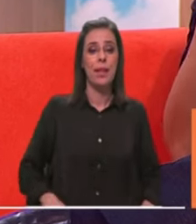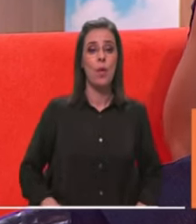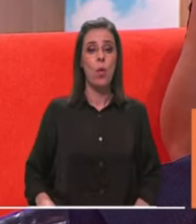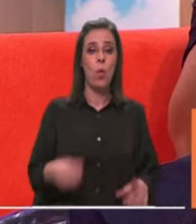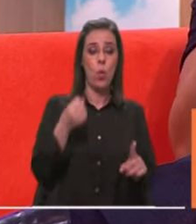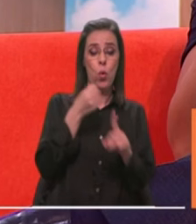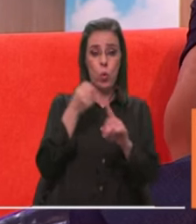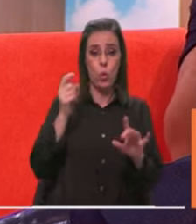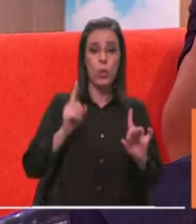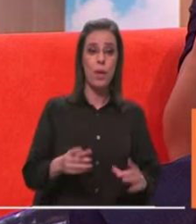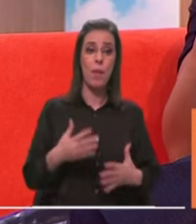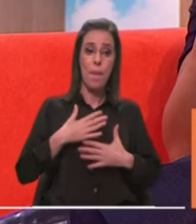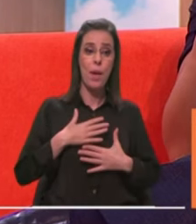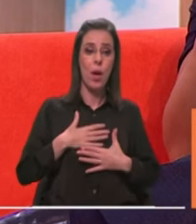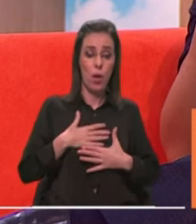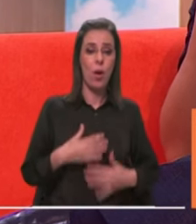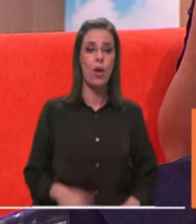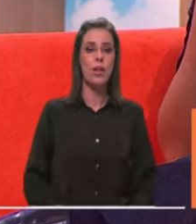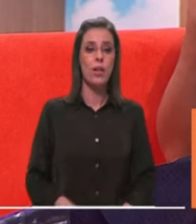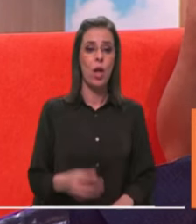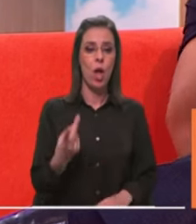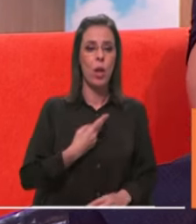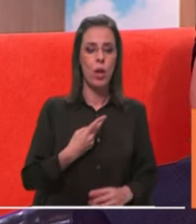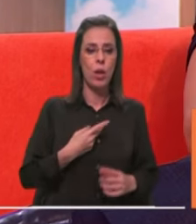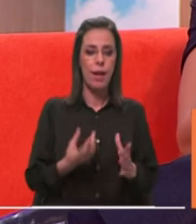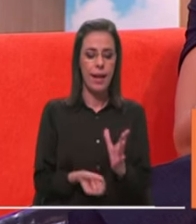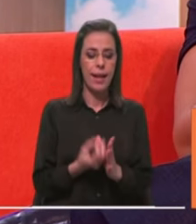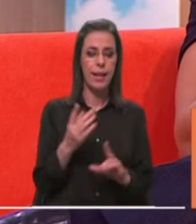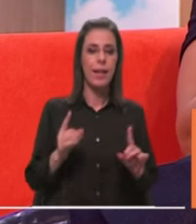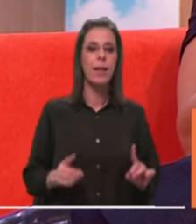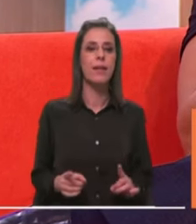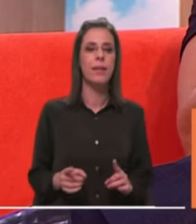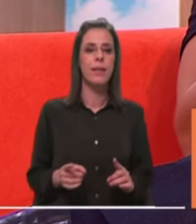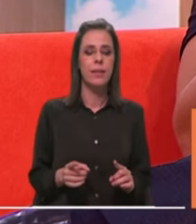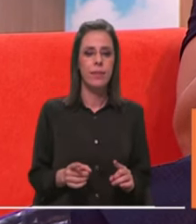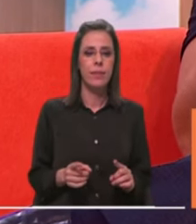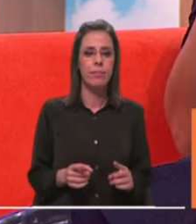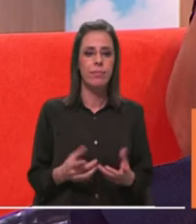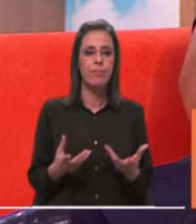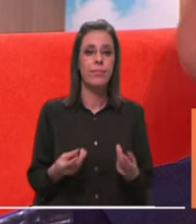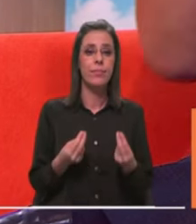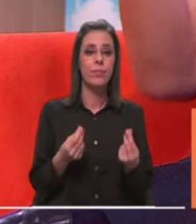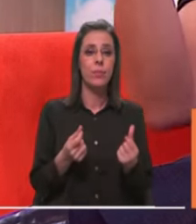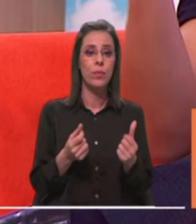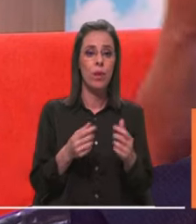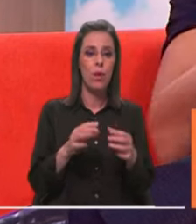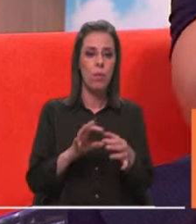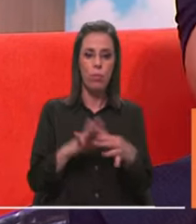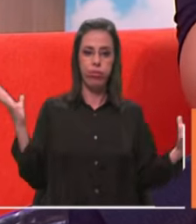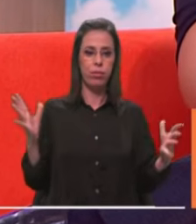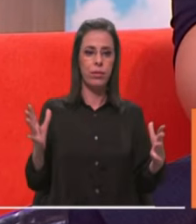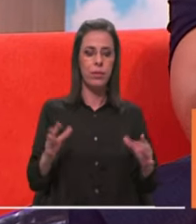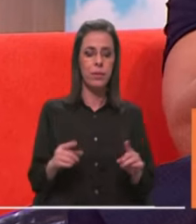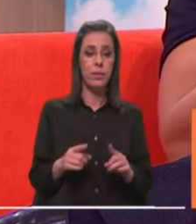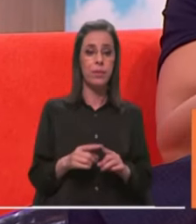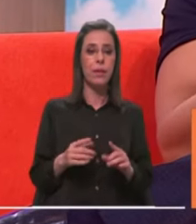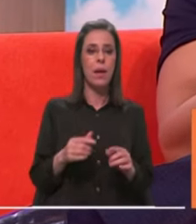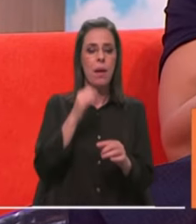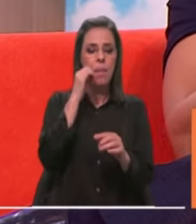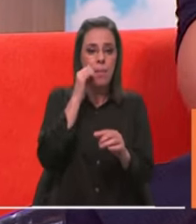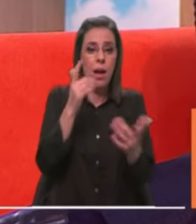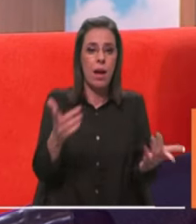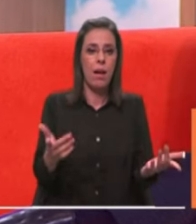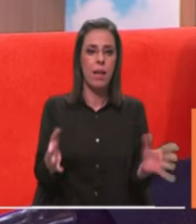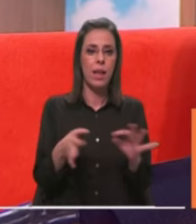desafio para nós para os dois foi criar um uma rotura quando ainda não tinha